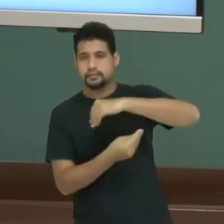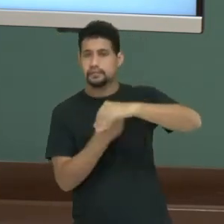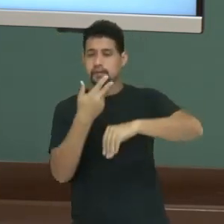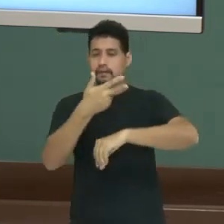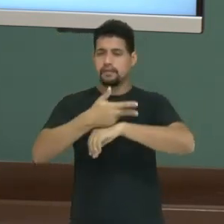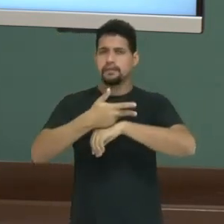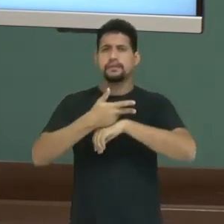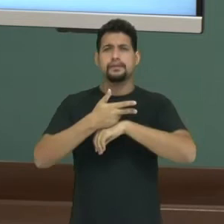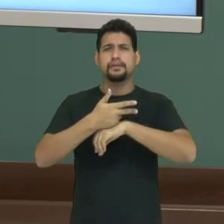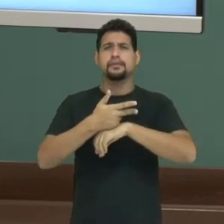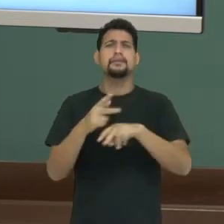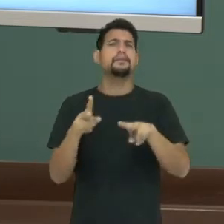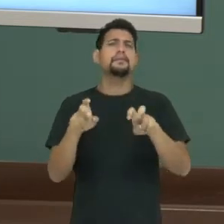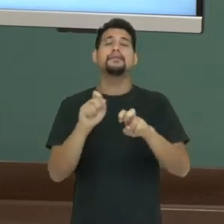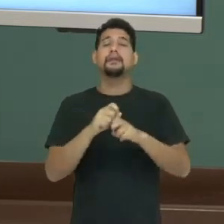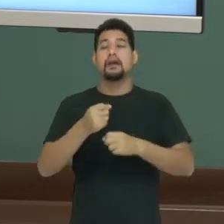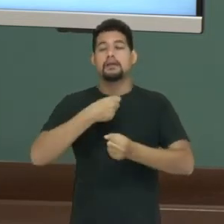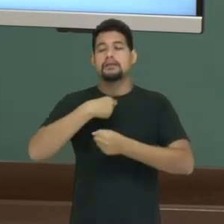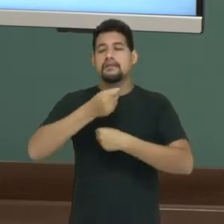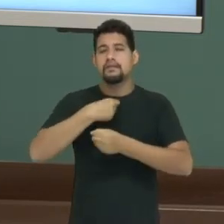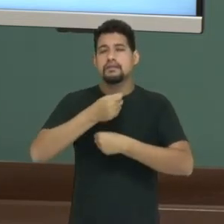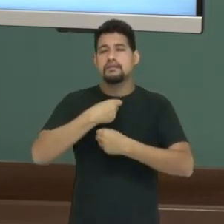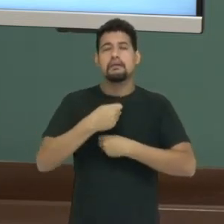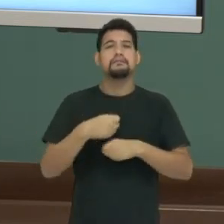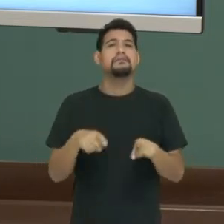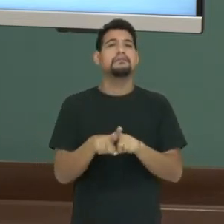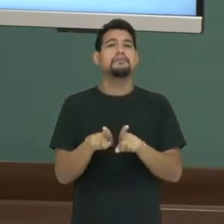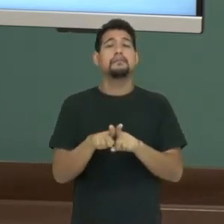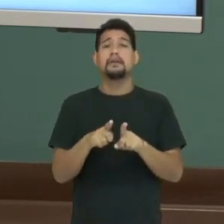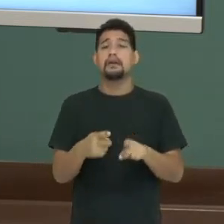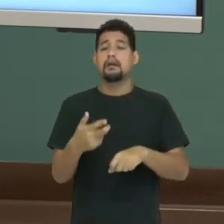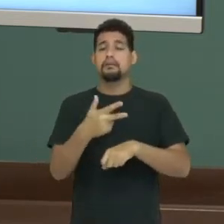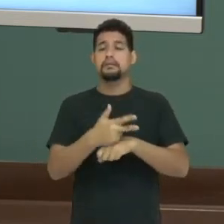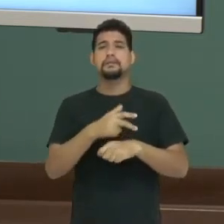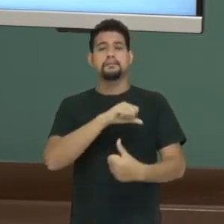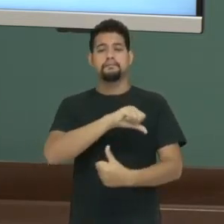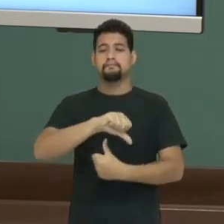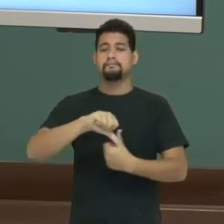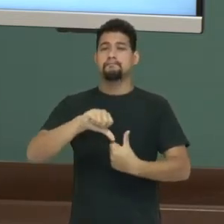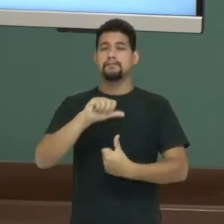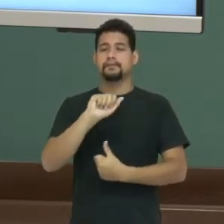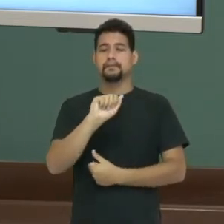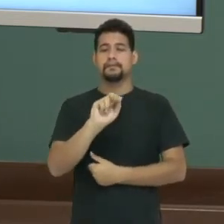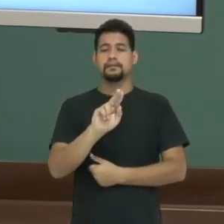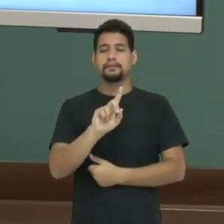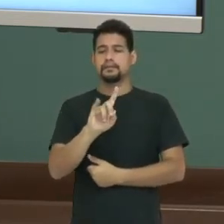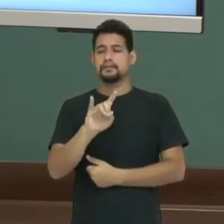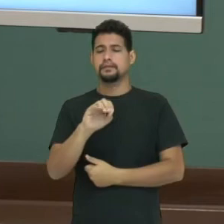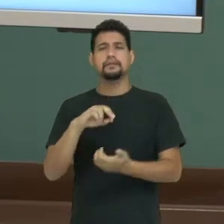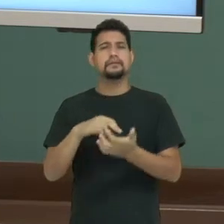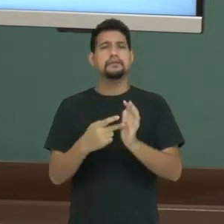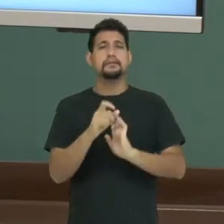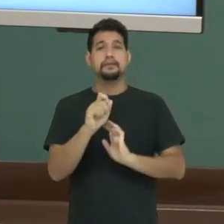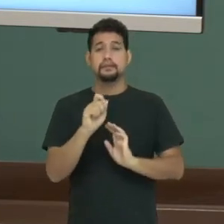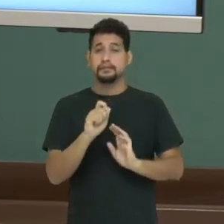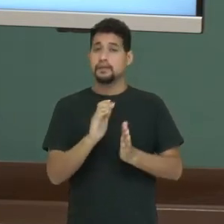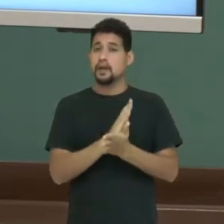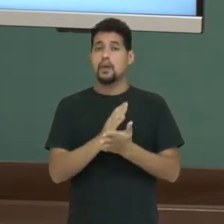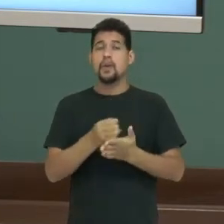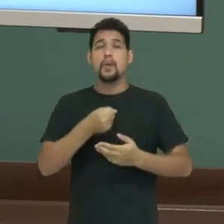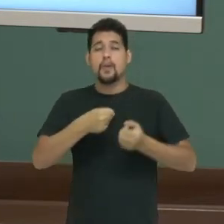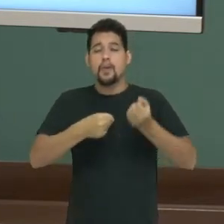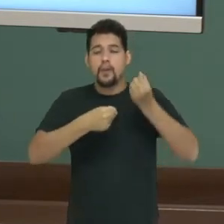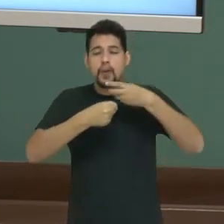vídeo nessa questão de entrevista e também a mesma mídia vira áudio, que é a questão do fenômeno aí dos podcasts,